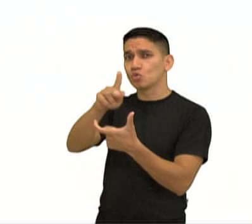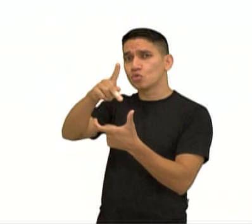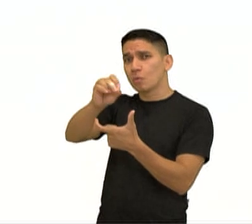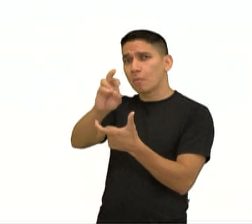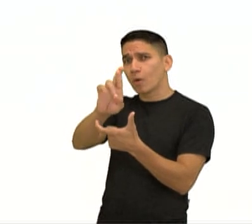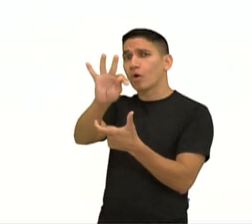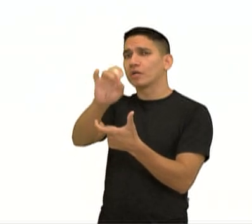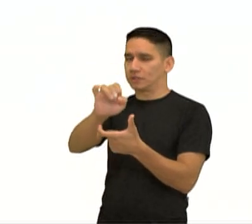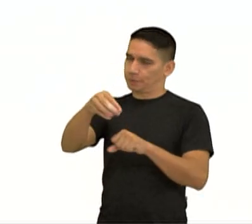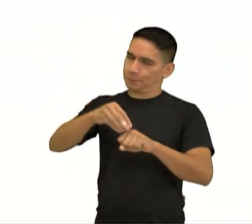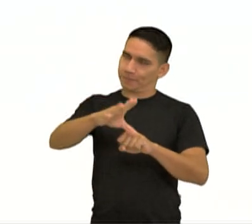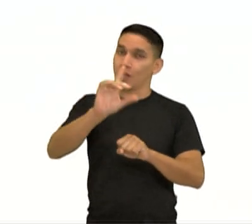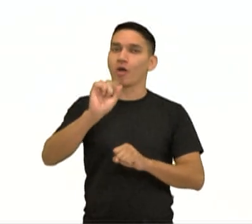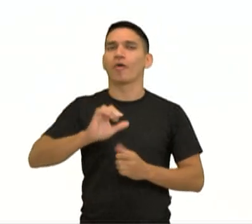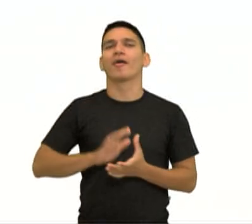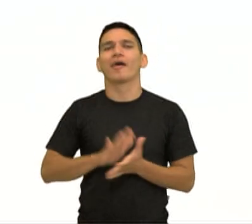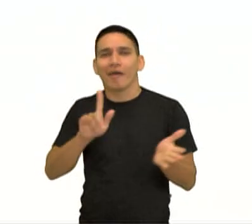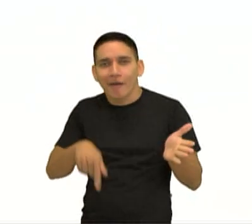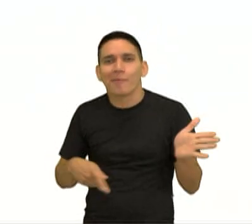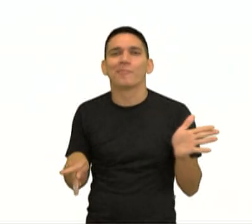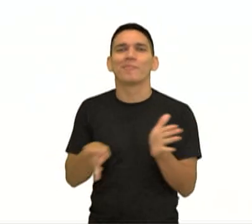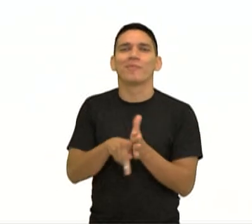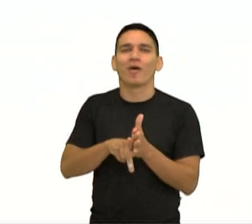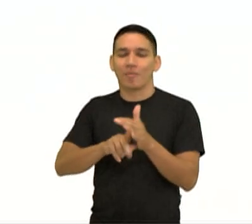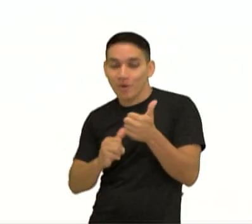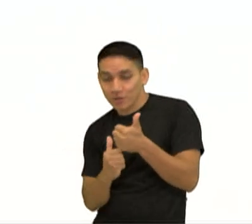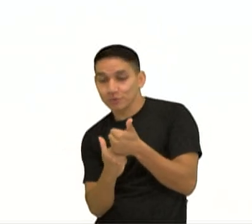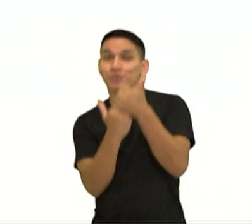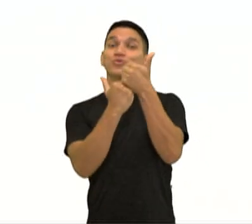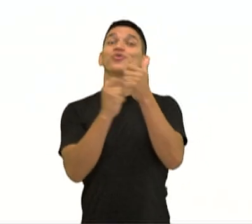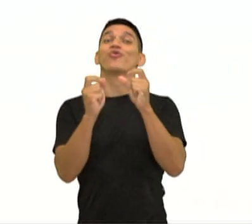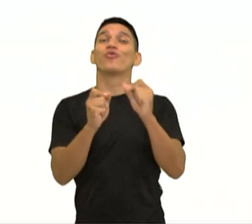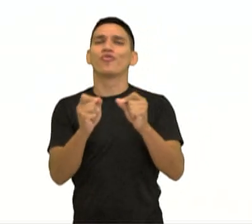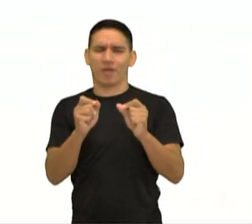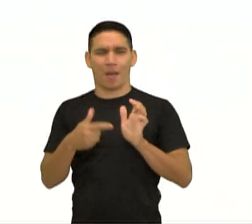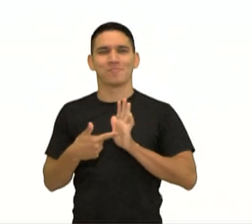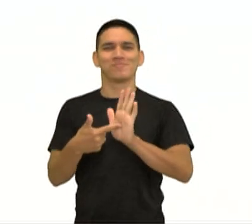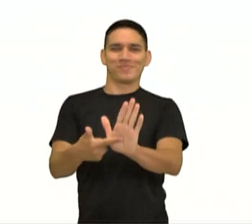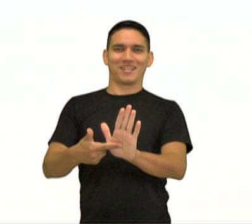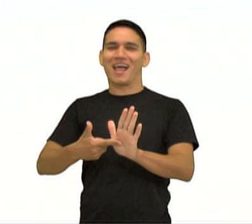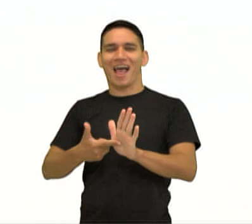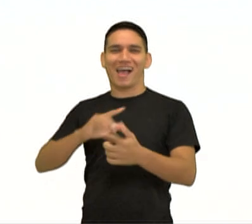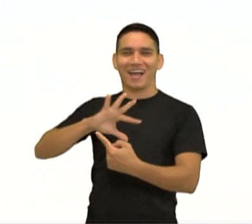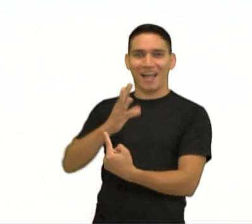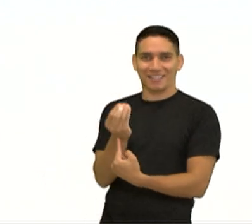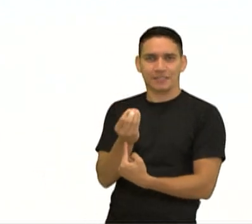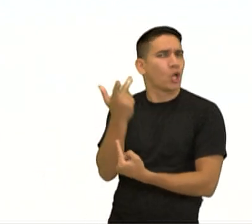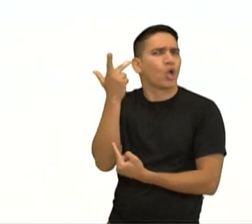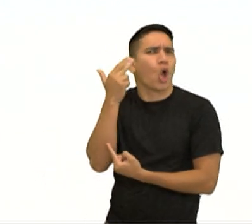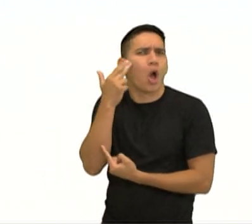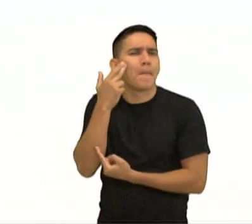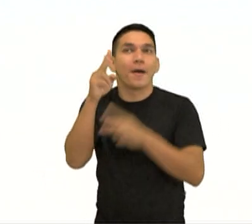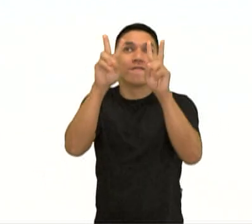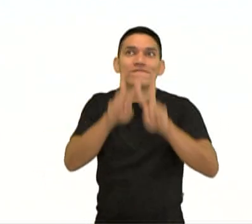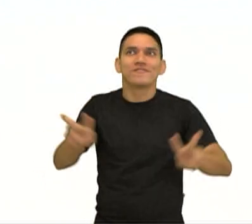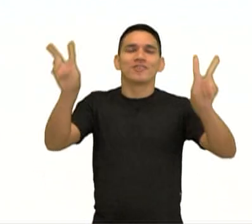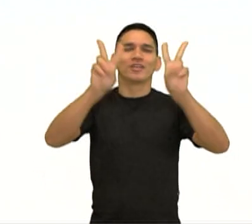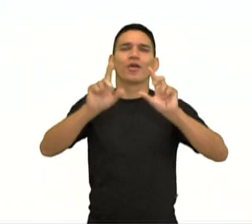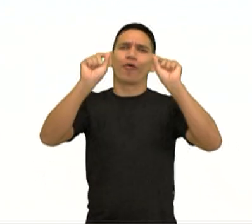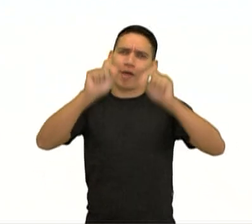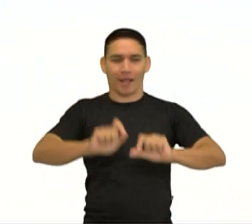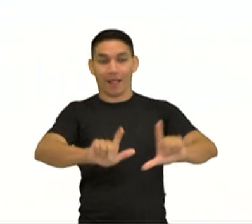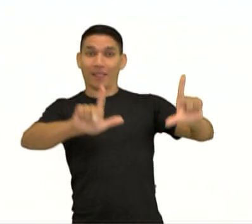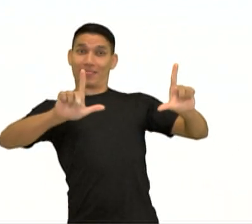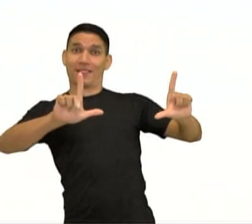a vocês que suporte é o que serve para sustentar a obra de arte. O mais comum nas artes visuais é a tela.